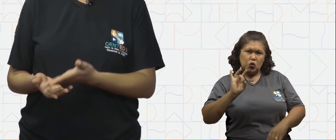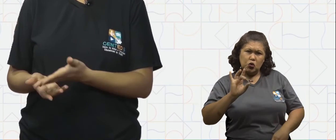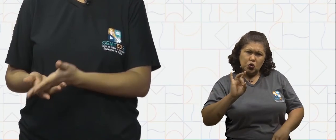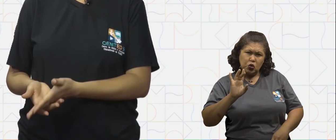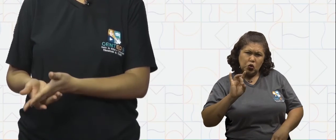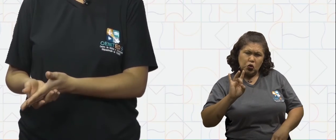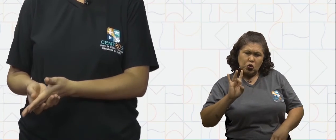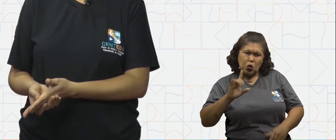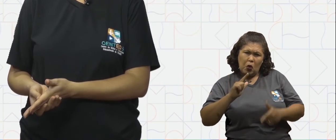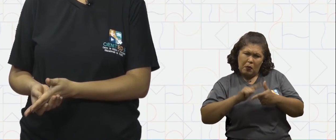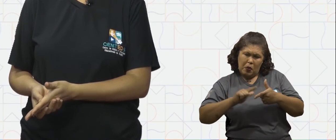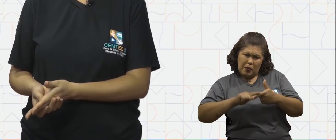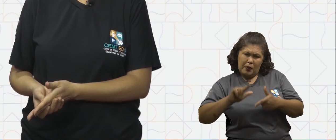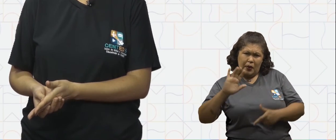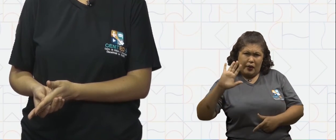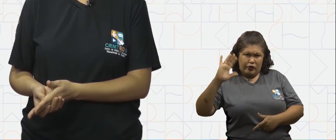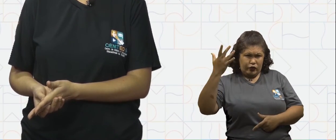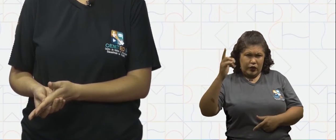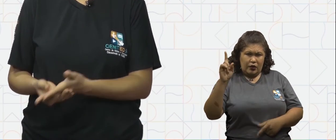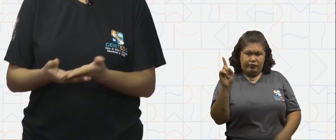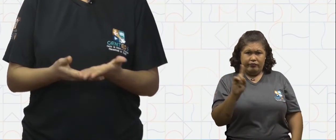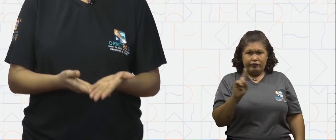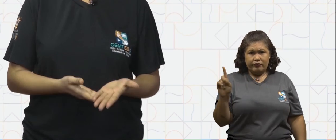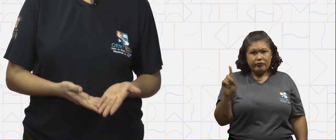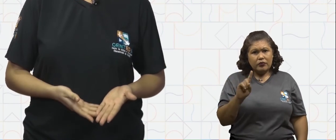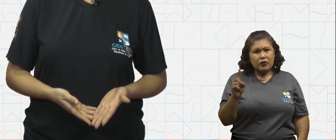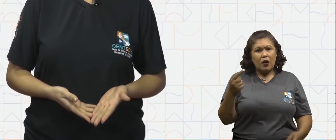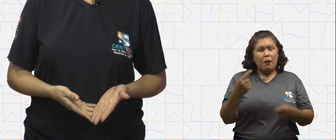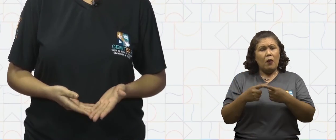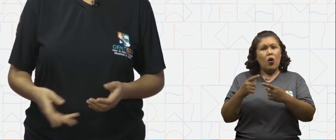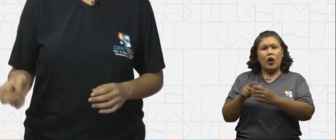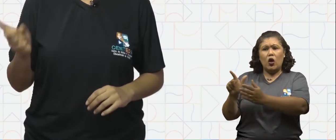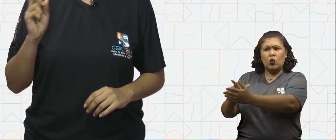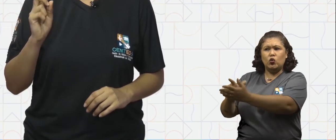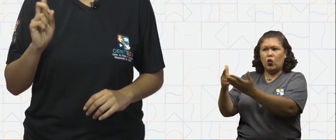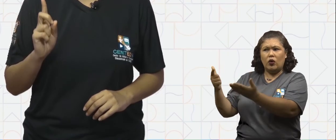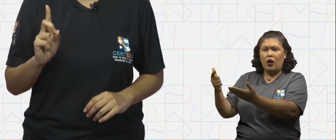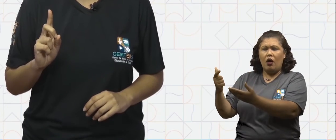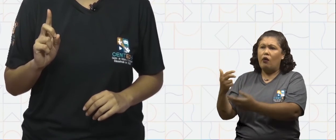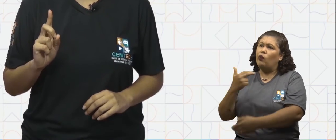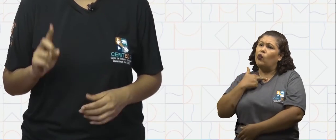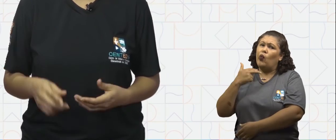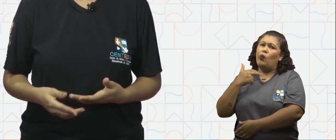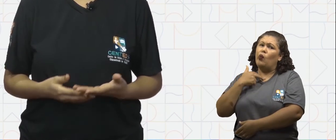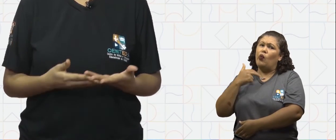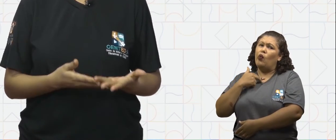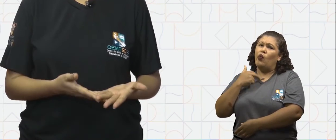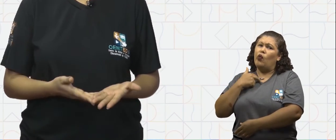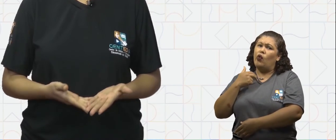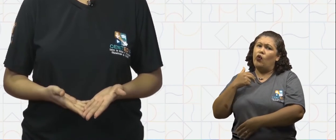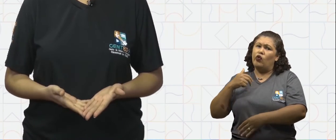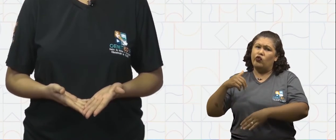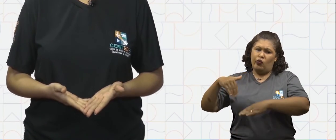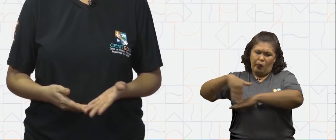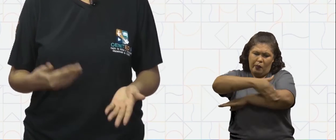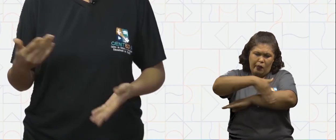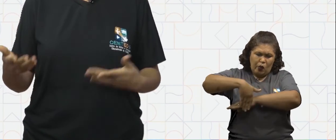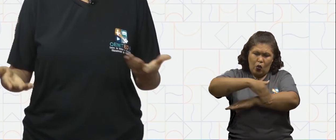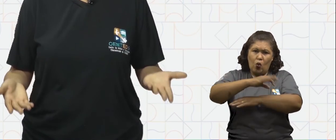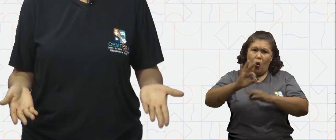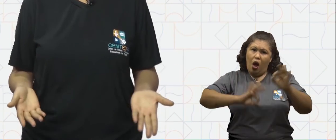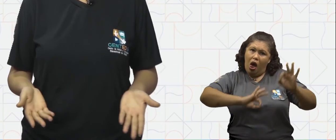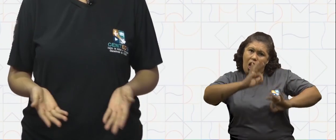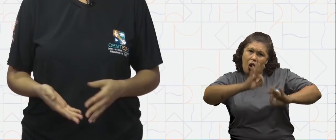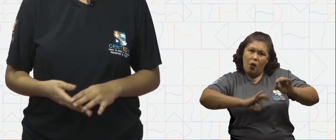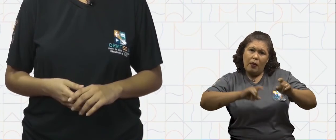para resolver o problema da faixa de pedestre, pois o Jornal Aricional não é responsável por asfaltar as ruas